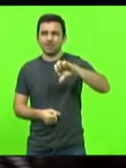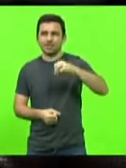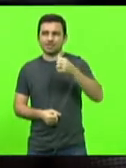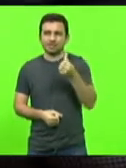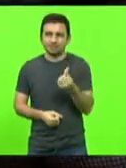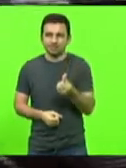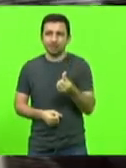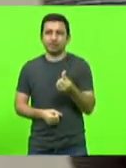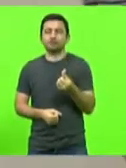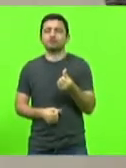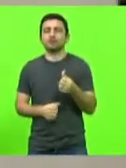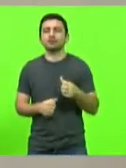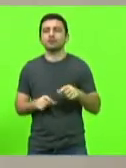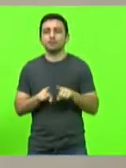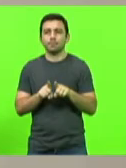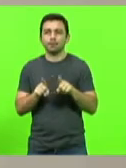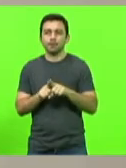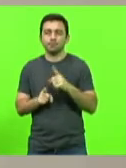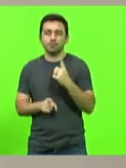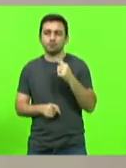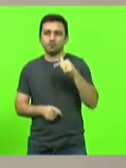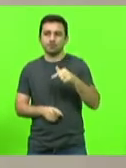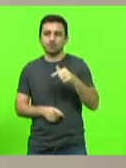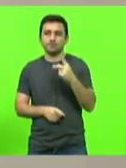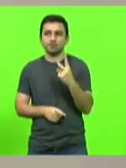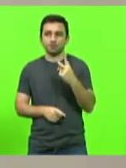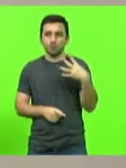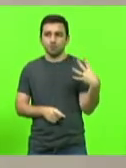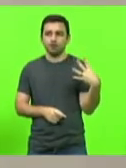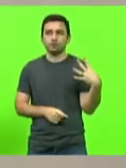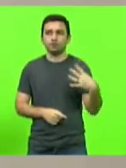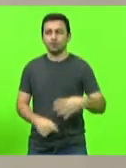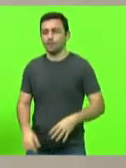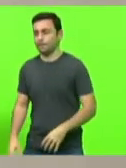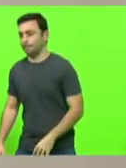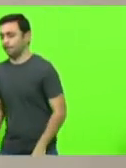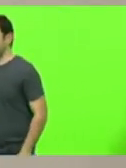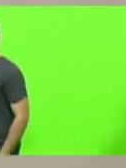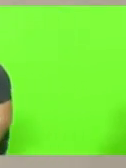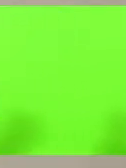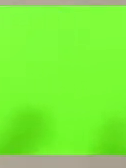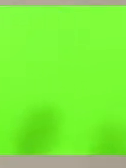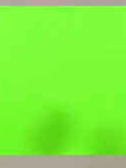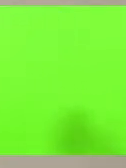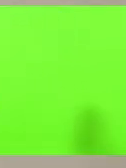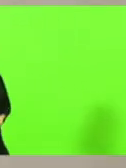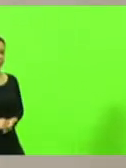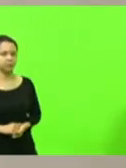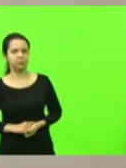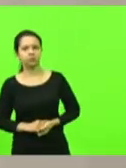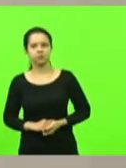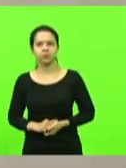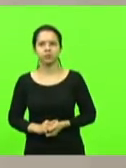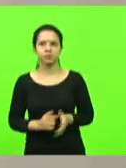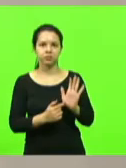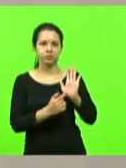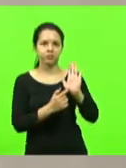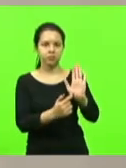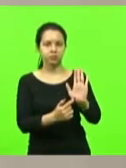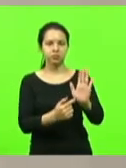e 1724. Esta presidência comunica e encaminhará aos destinatários, conforme determina o regimento interno, as seguintes indicações: